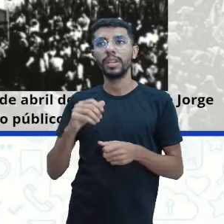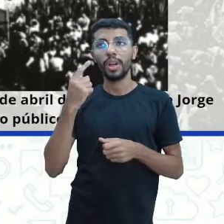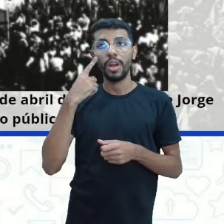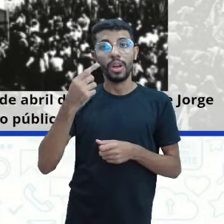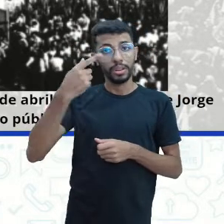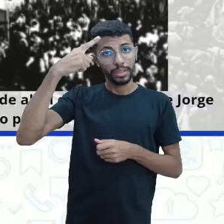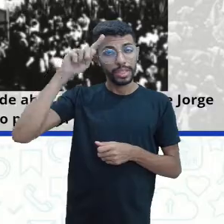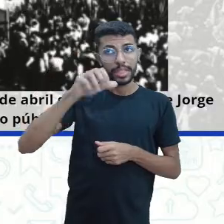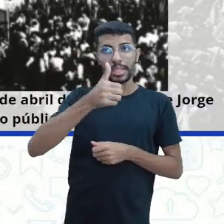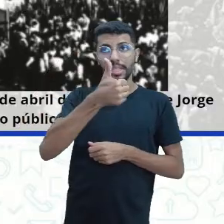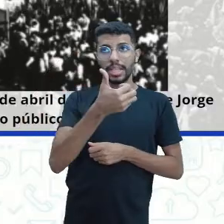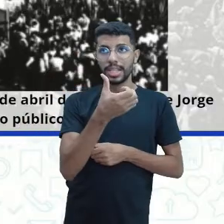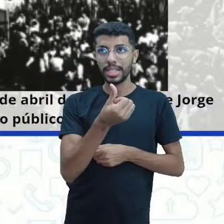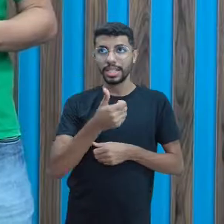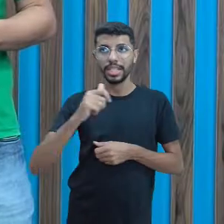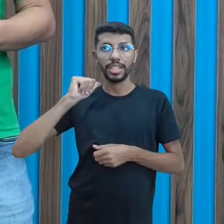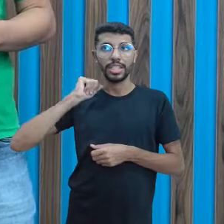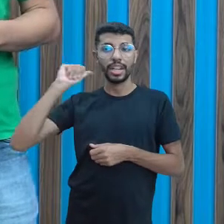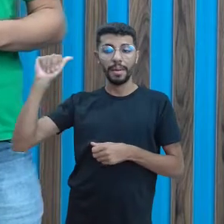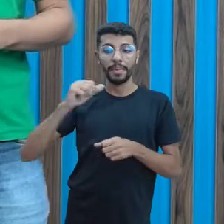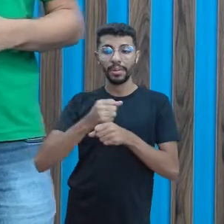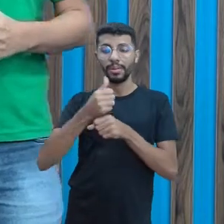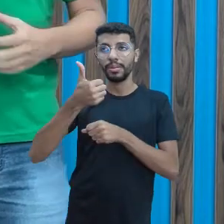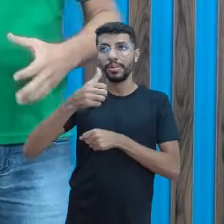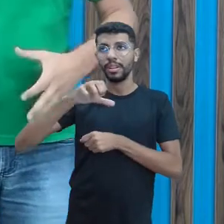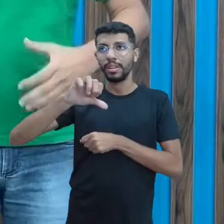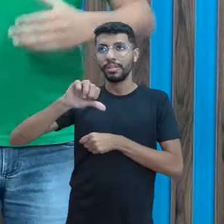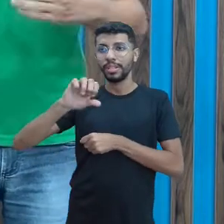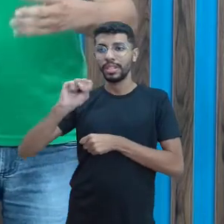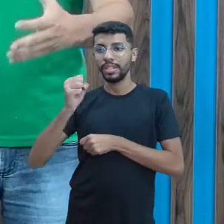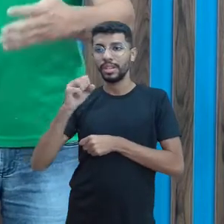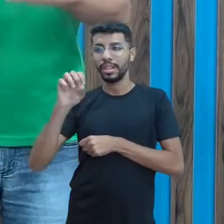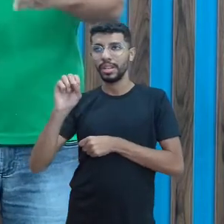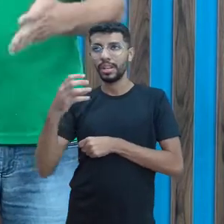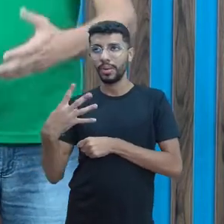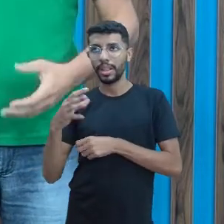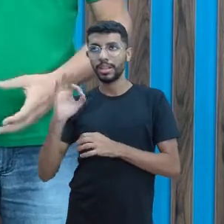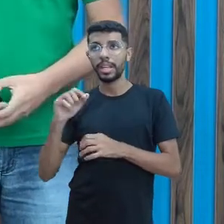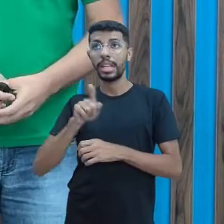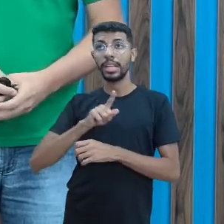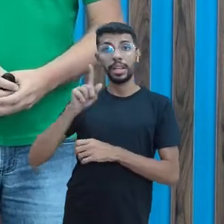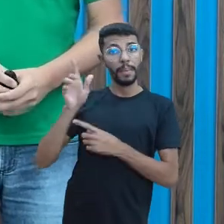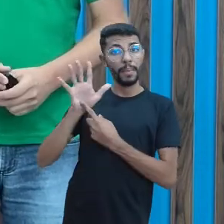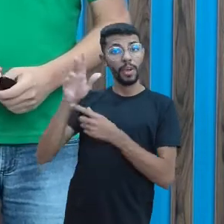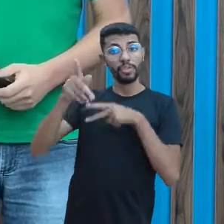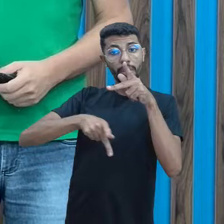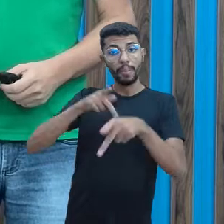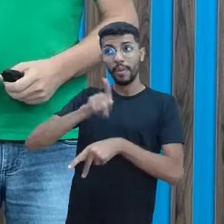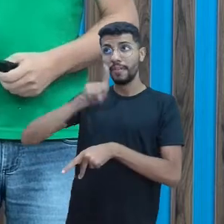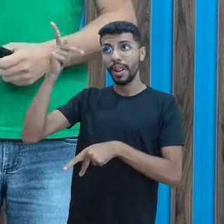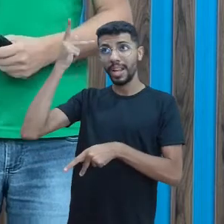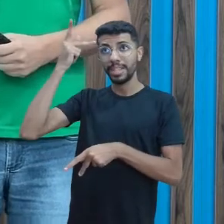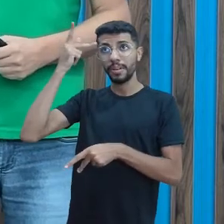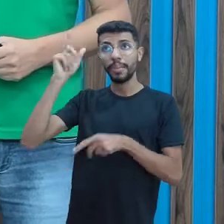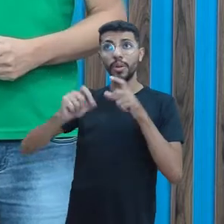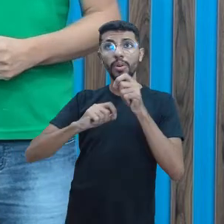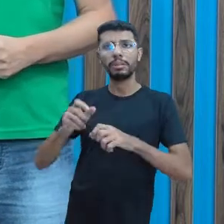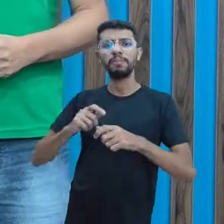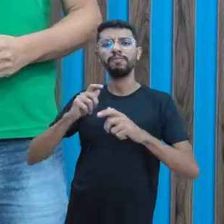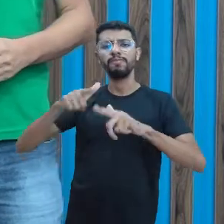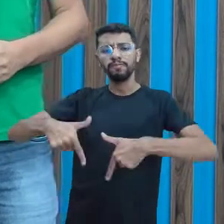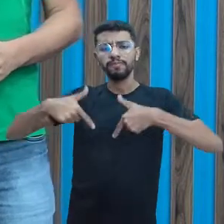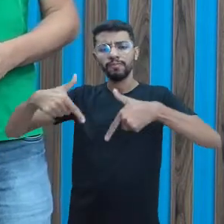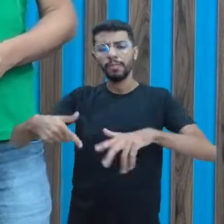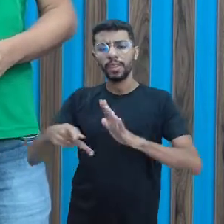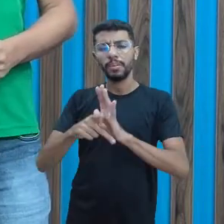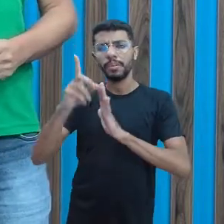de abril de 84 essa imagem, tá bom? Que mostra o povo lá em São Paulo brigando pelo direito, né, de eleger diretamente o presidente. Só